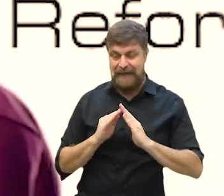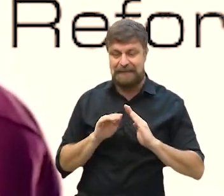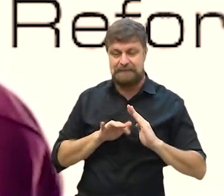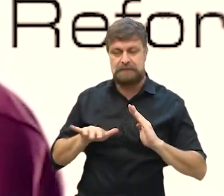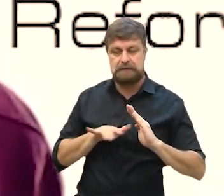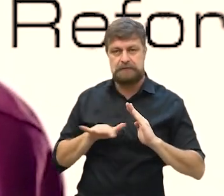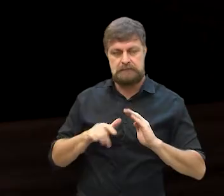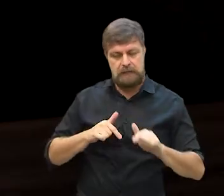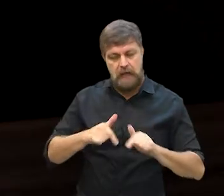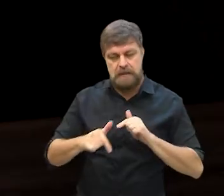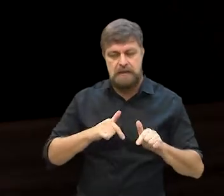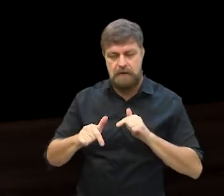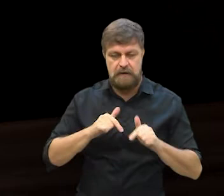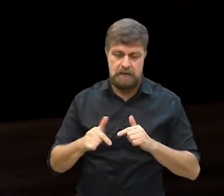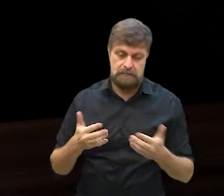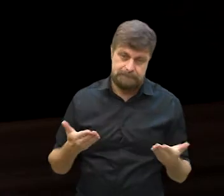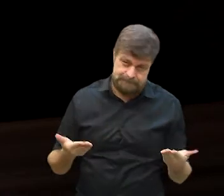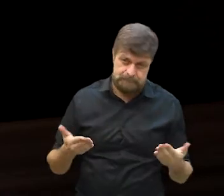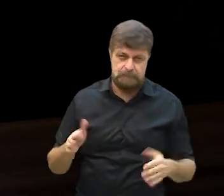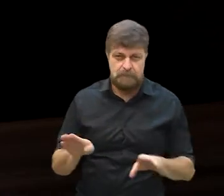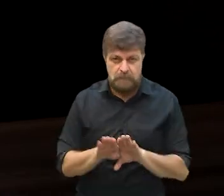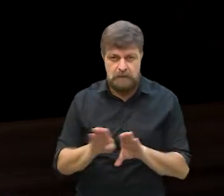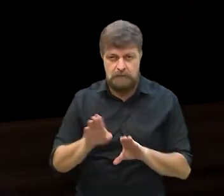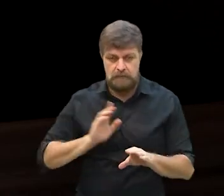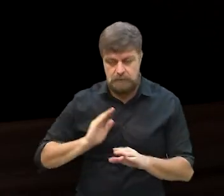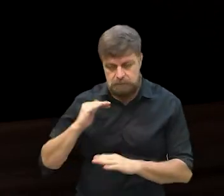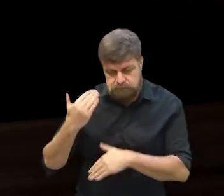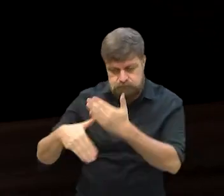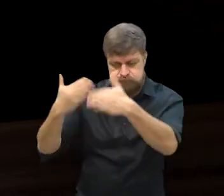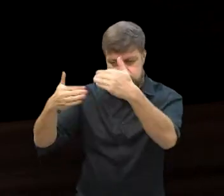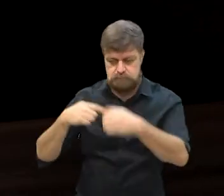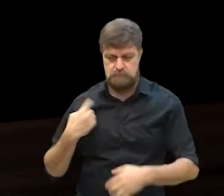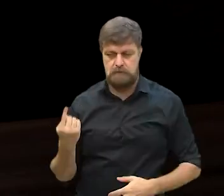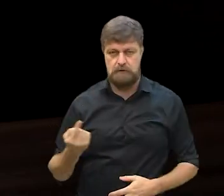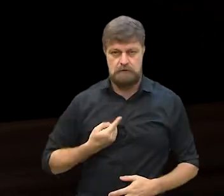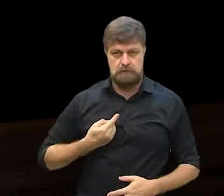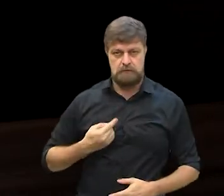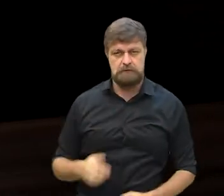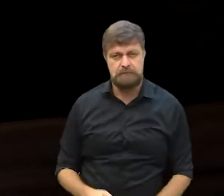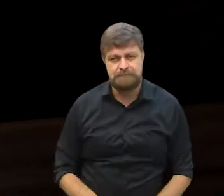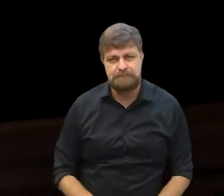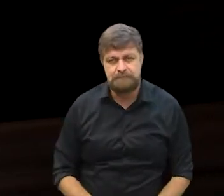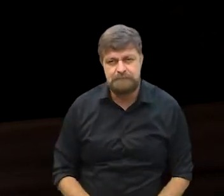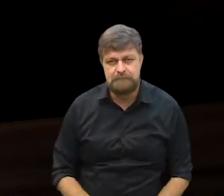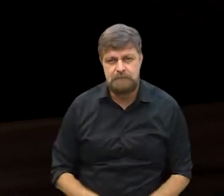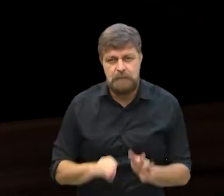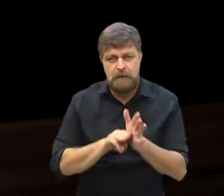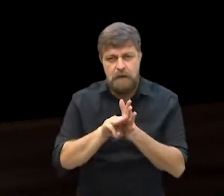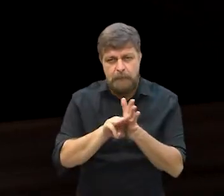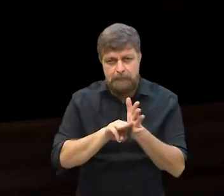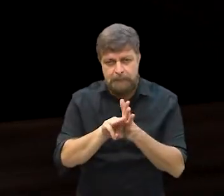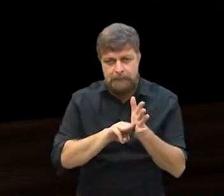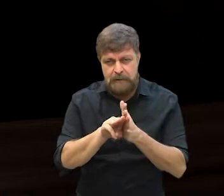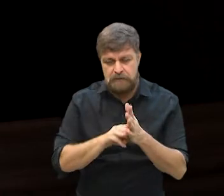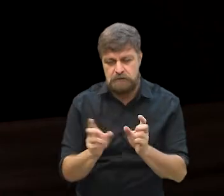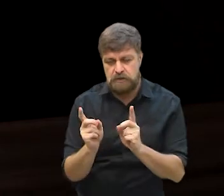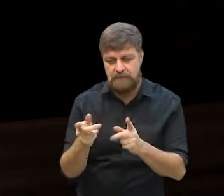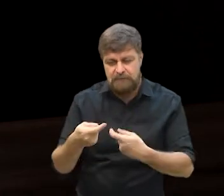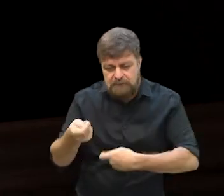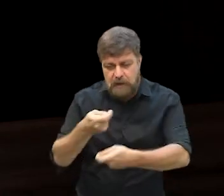home office. Então, realmente isso foi um incremento para nós. O seu modelo de